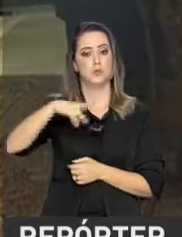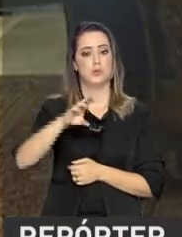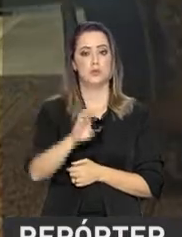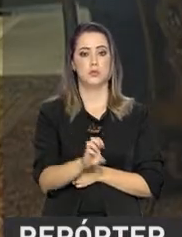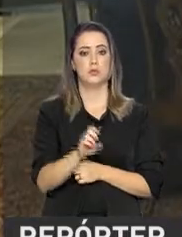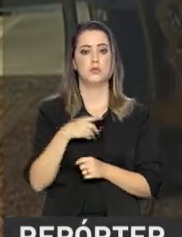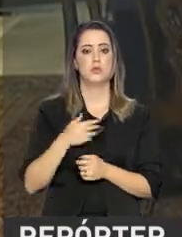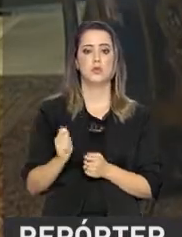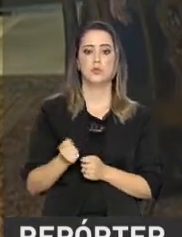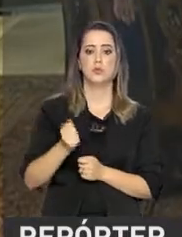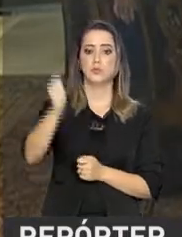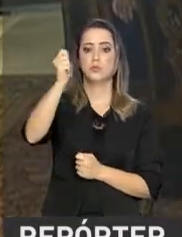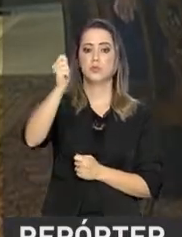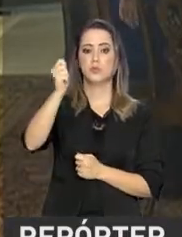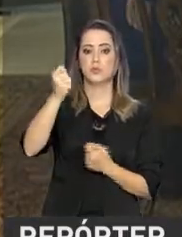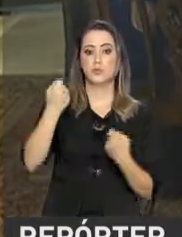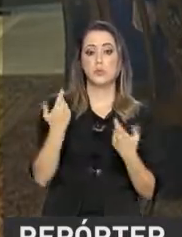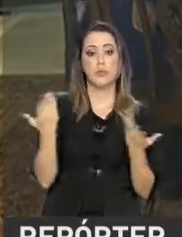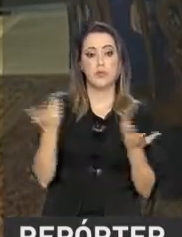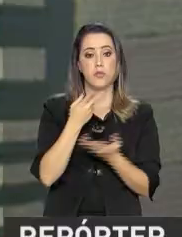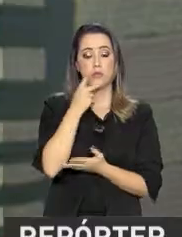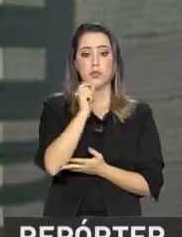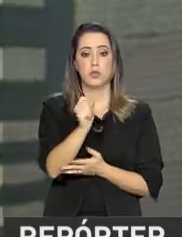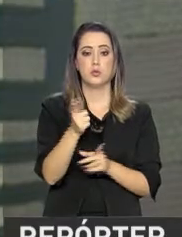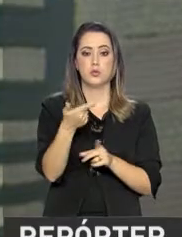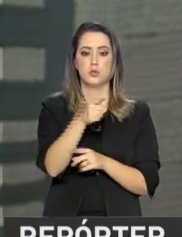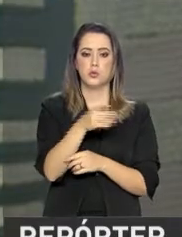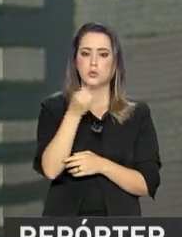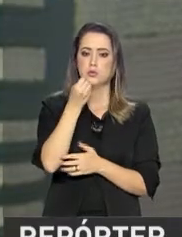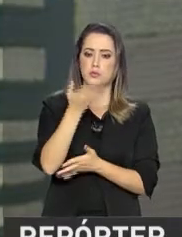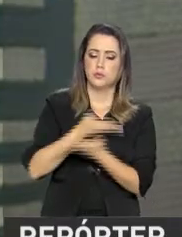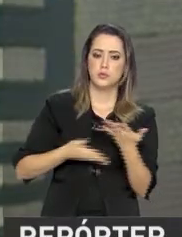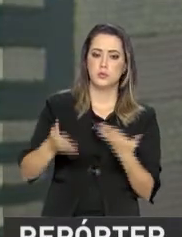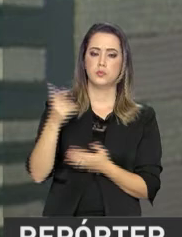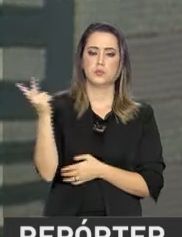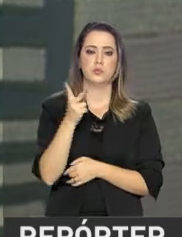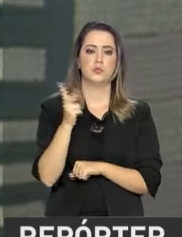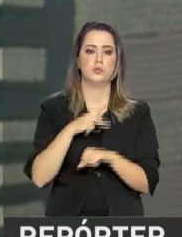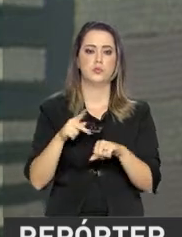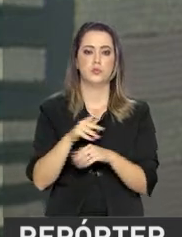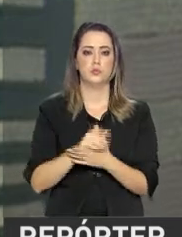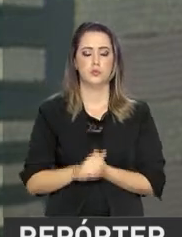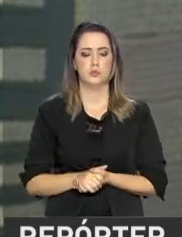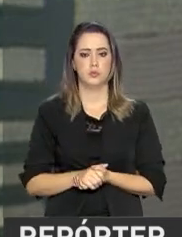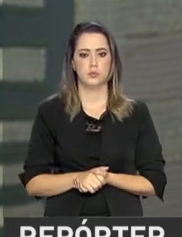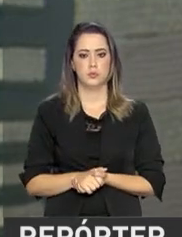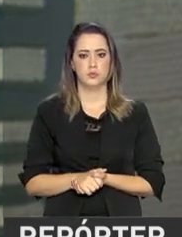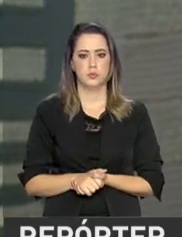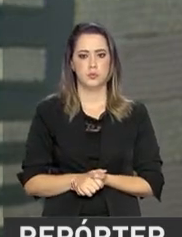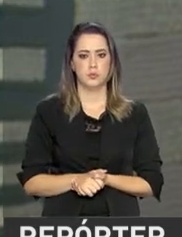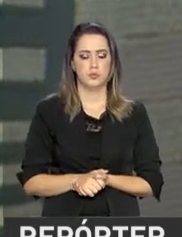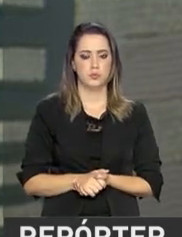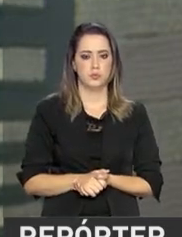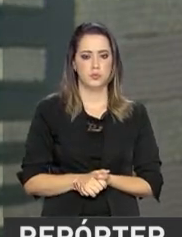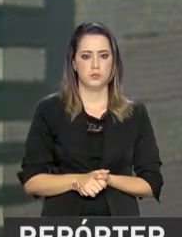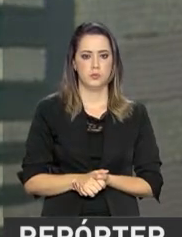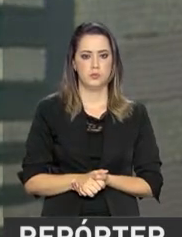o brinde michel temer voltou a ressaltar o bom relacionamento entre os países ele está